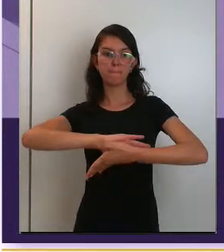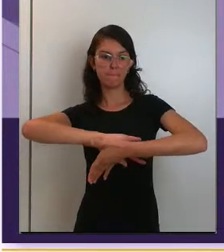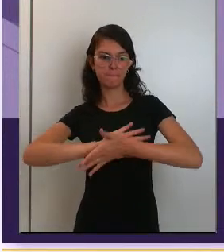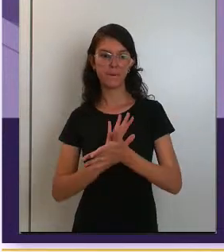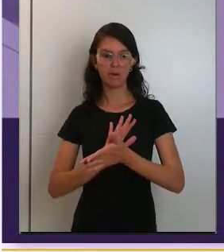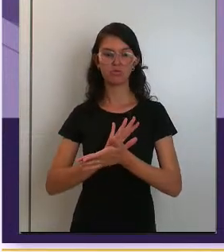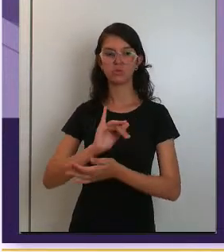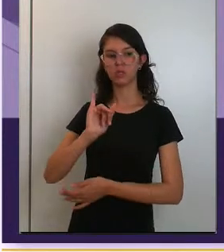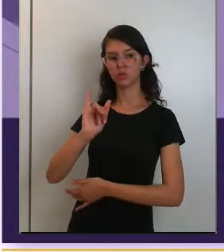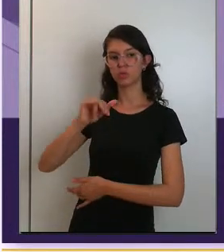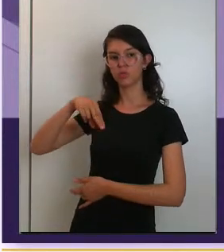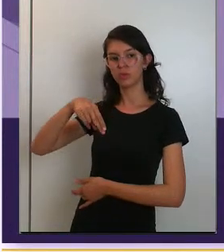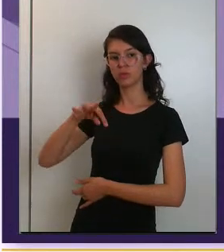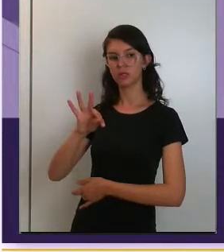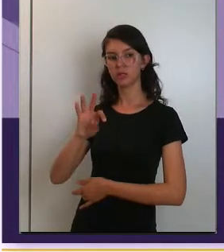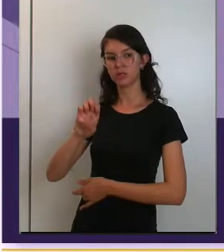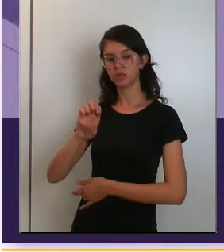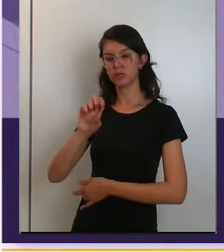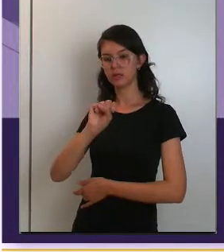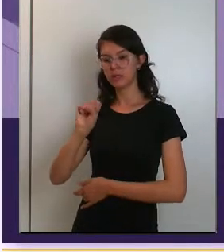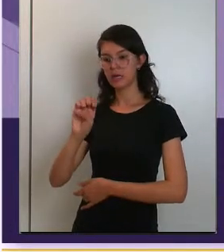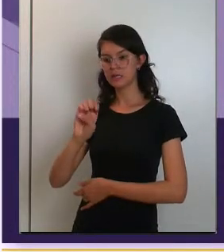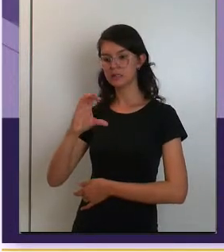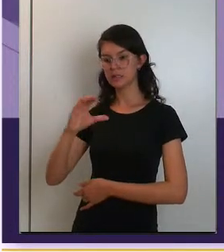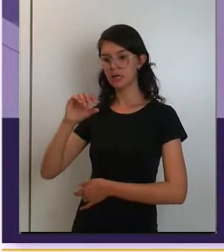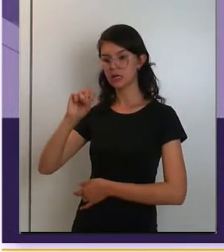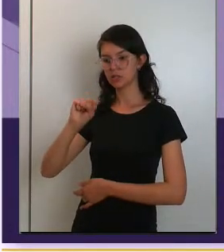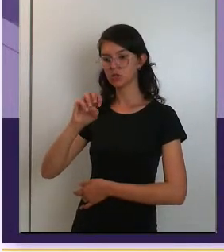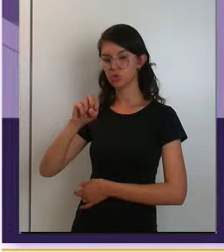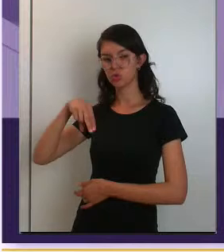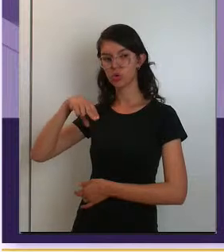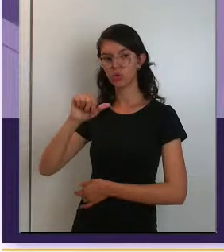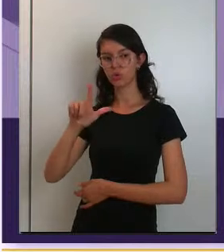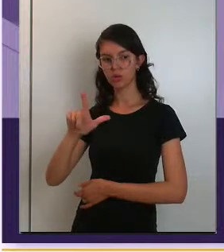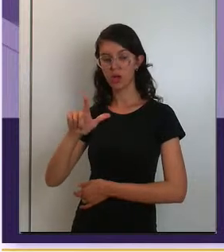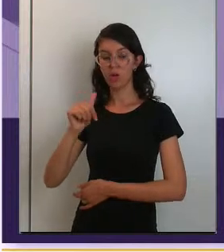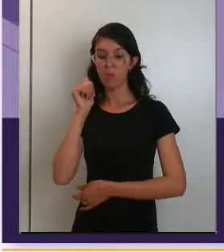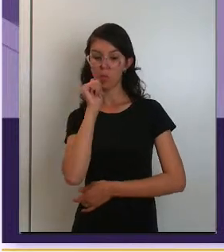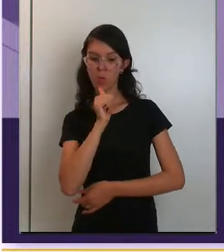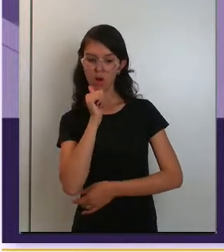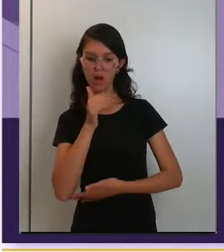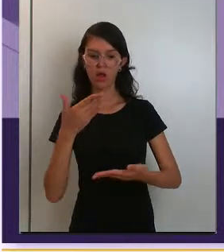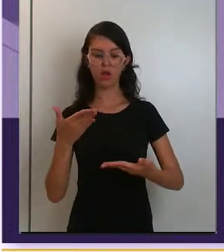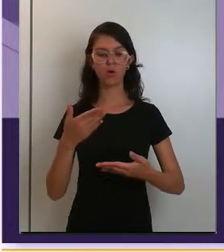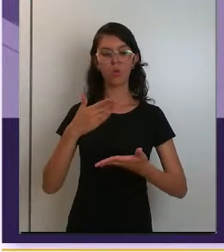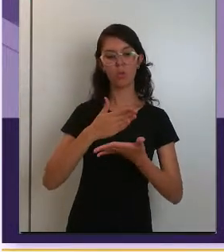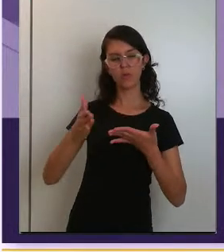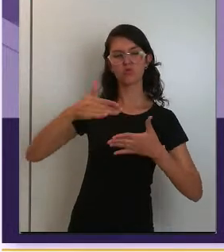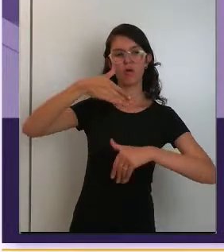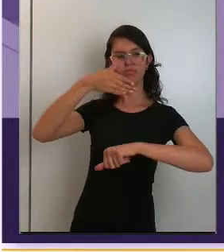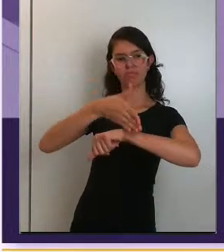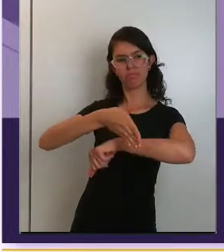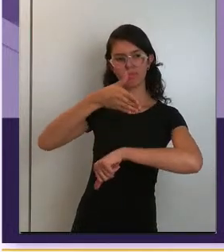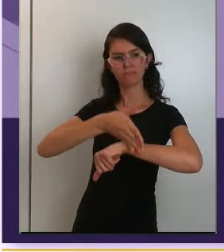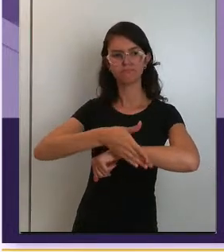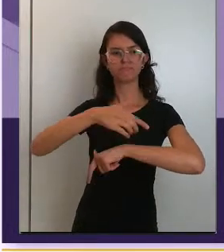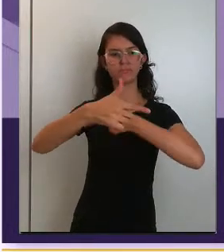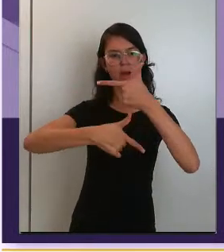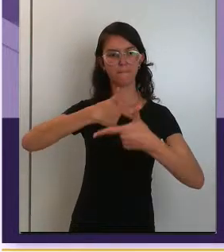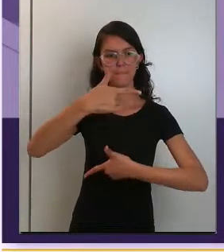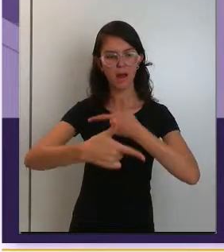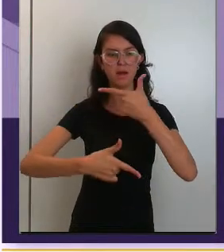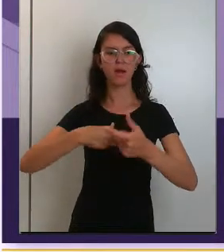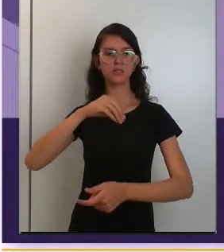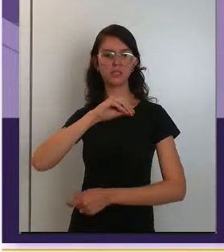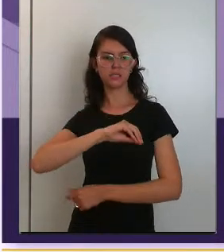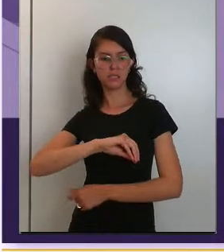interseccional. Bom, eu disse que a partir do século XX as mulheres passaram a ter mais acesso ao mercado de trabalho, passaram a receber uma